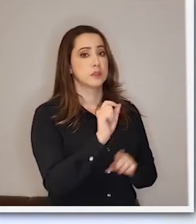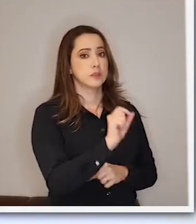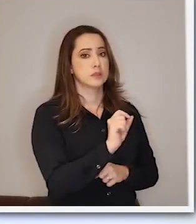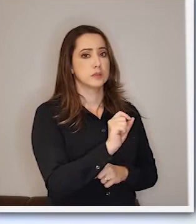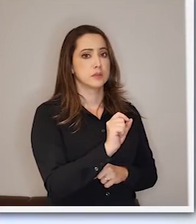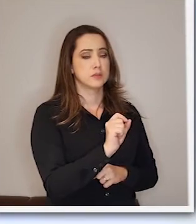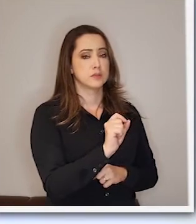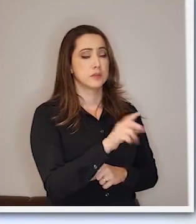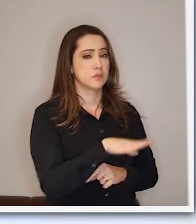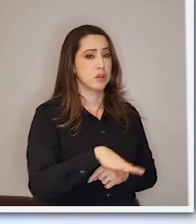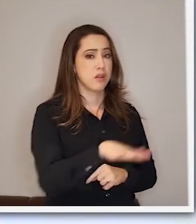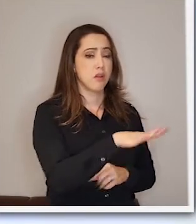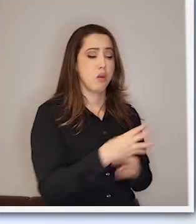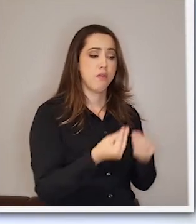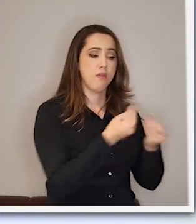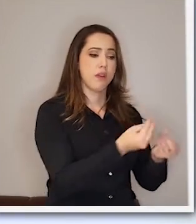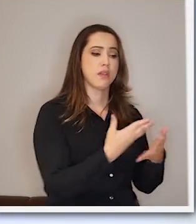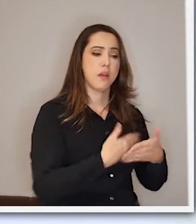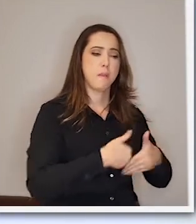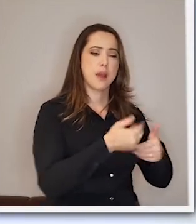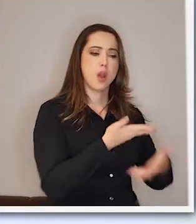levam conforto, elas levam,